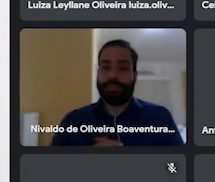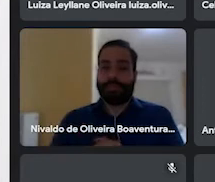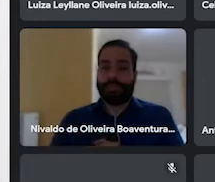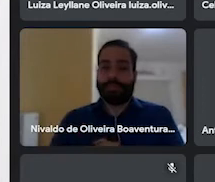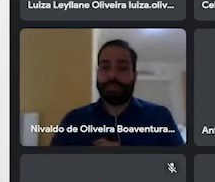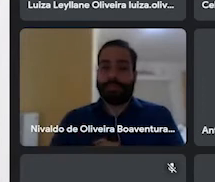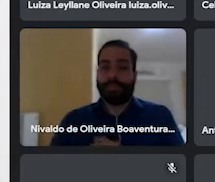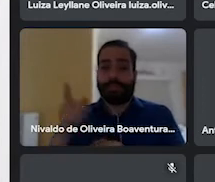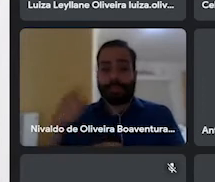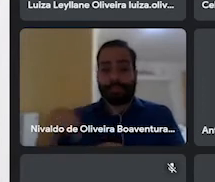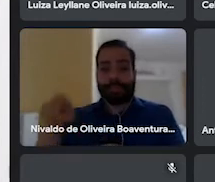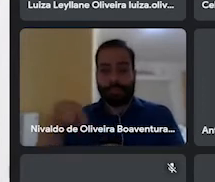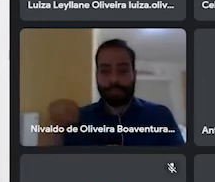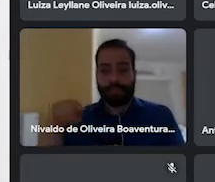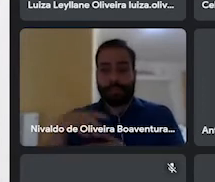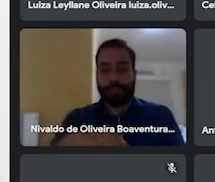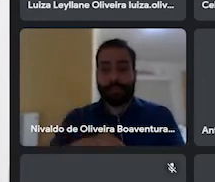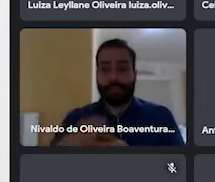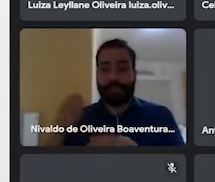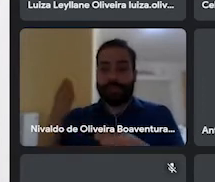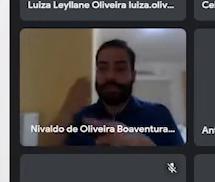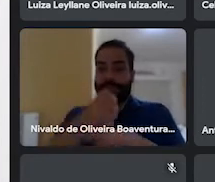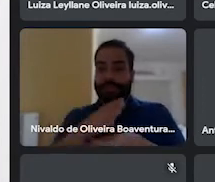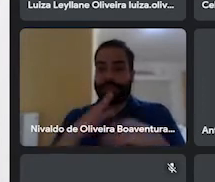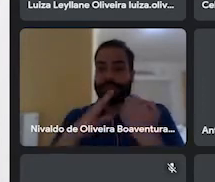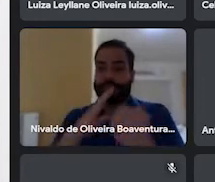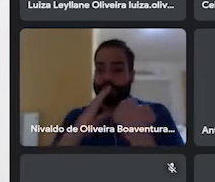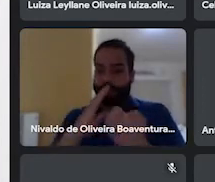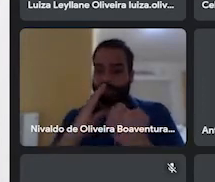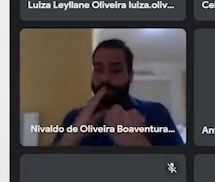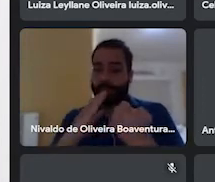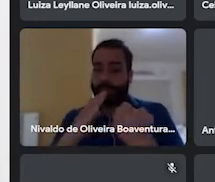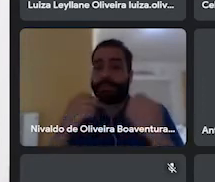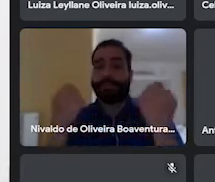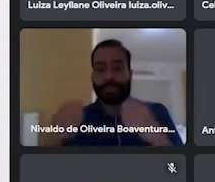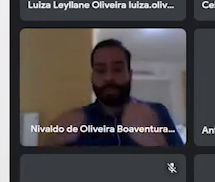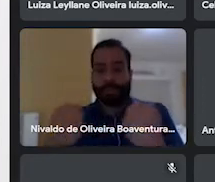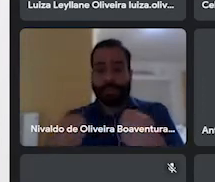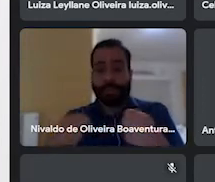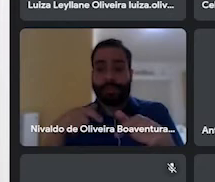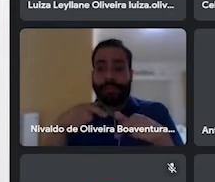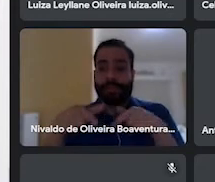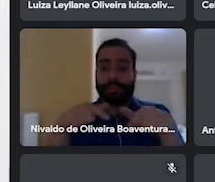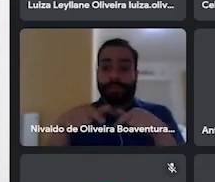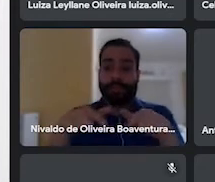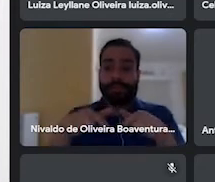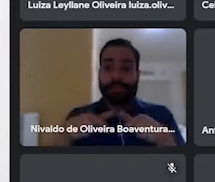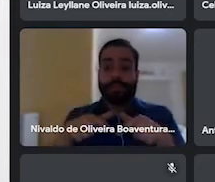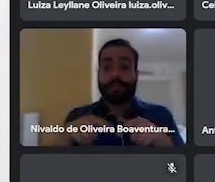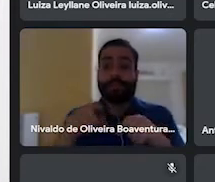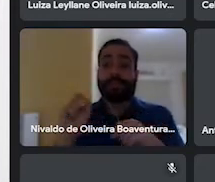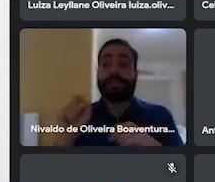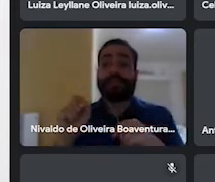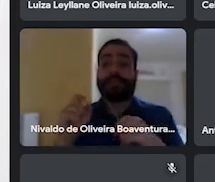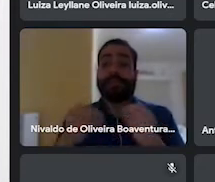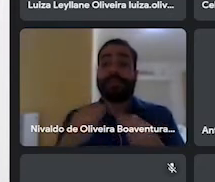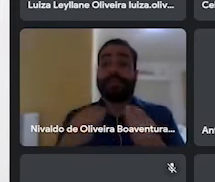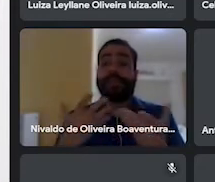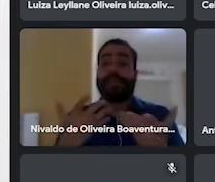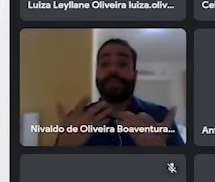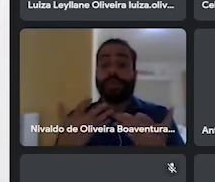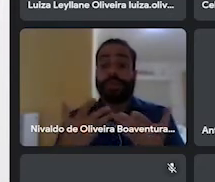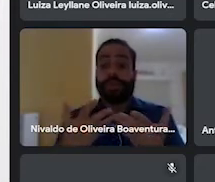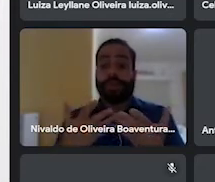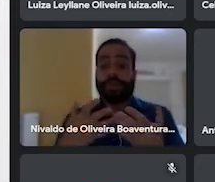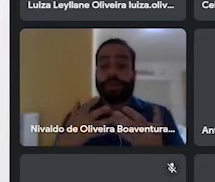vocês, ao entrarem numa empresa, vocês têm que trabalhar para que a